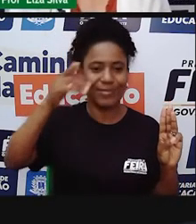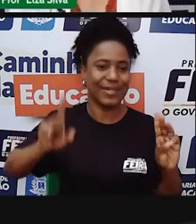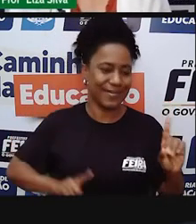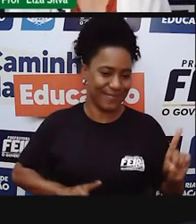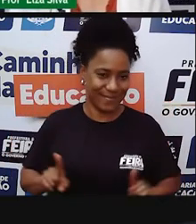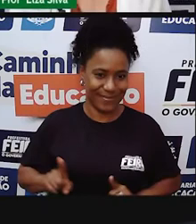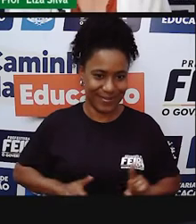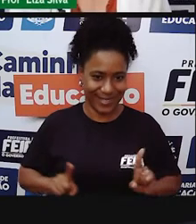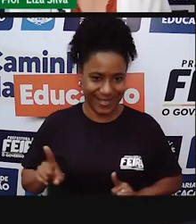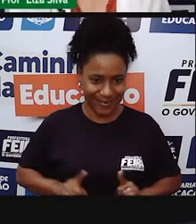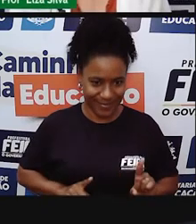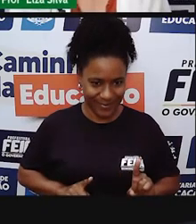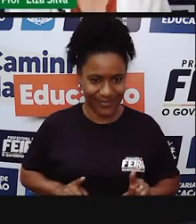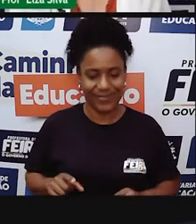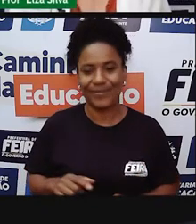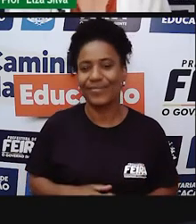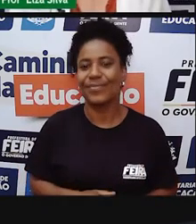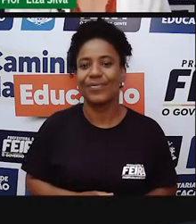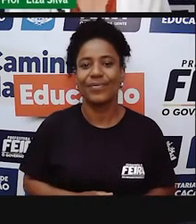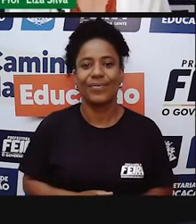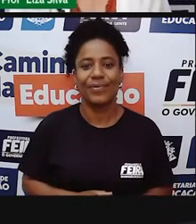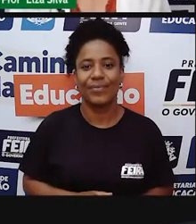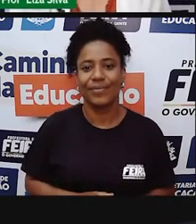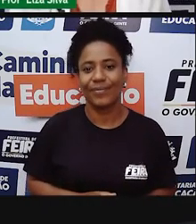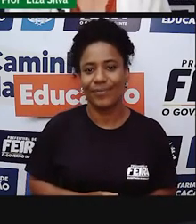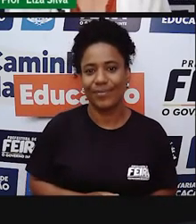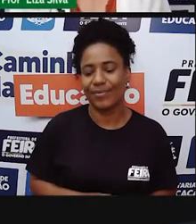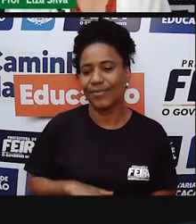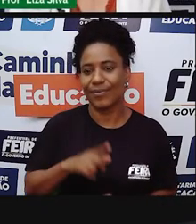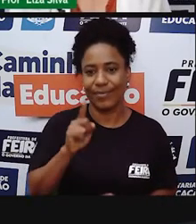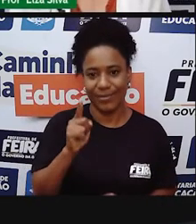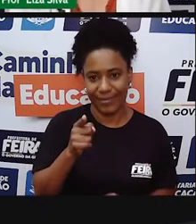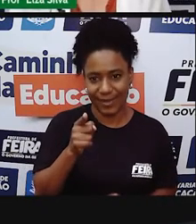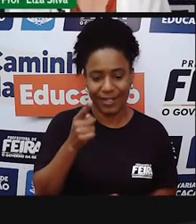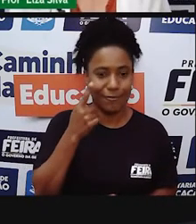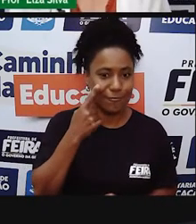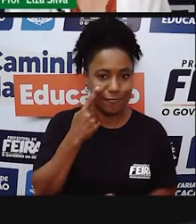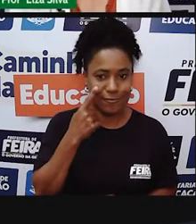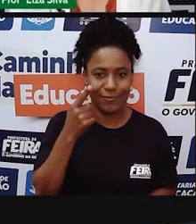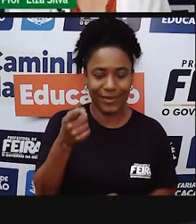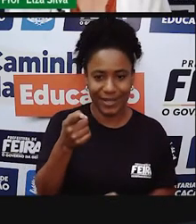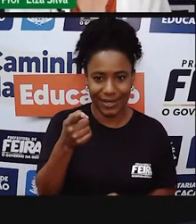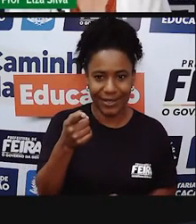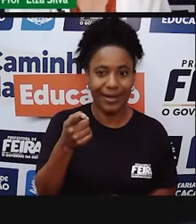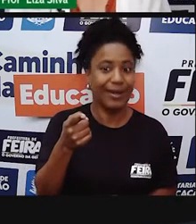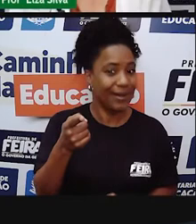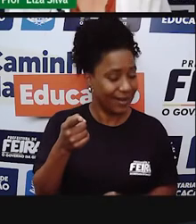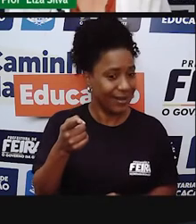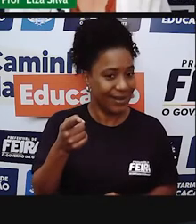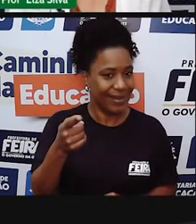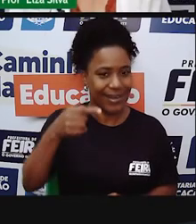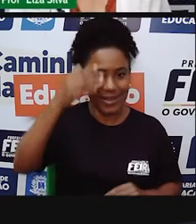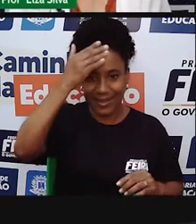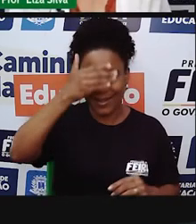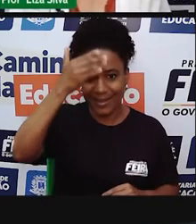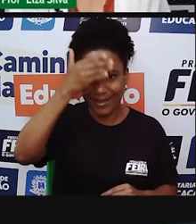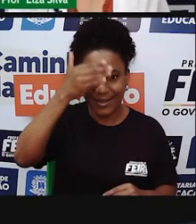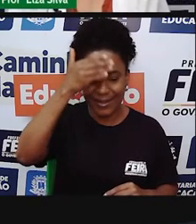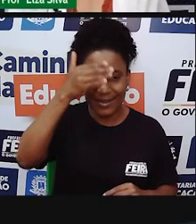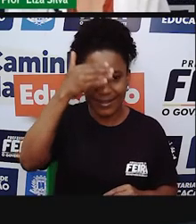cousin. E já que estamos falando da Ling, ela é o quê do Homer? Olha lá. Ela é sobrinha dele. Então, ela é